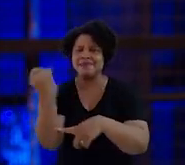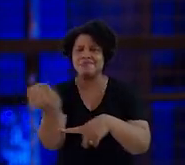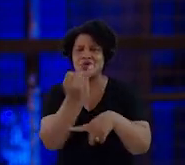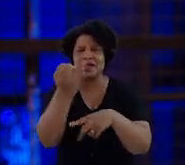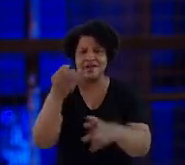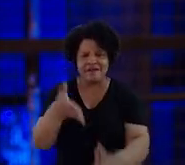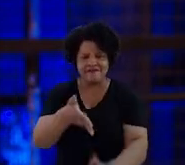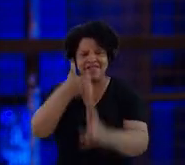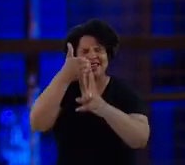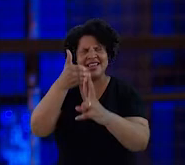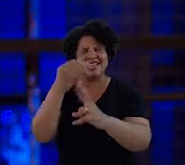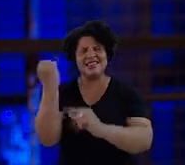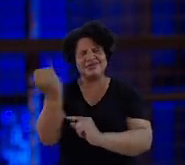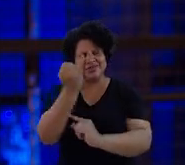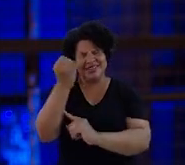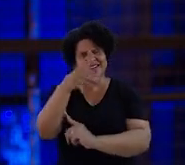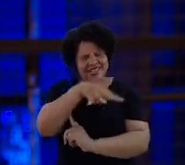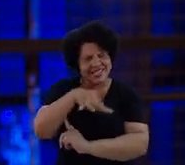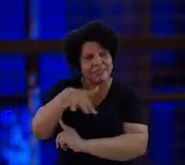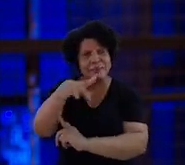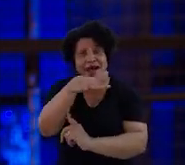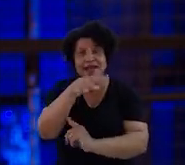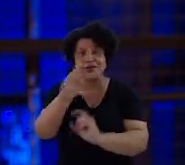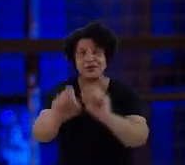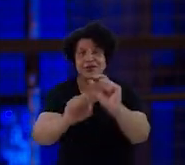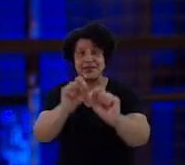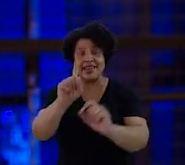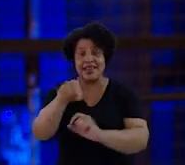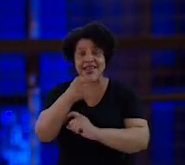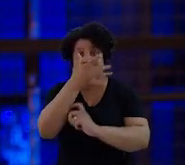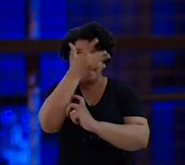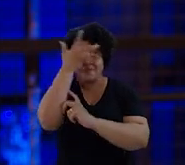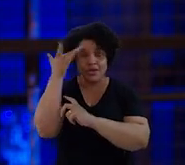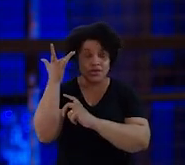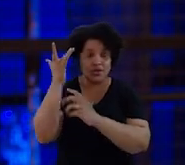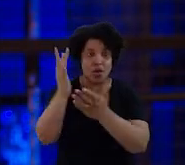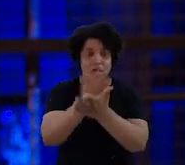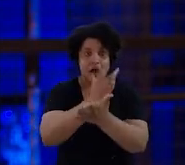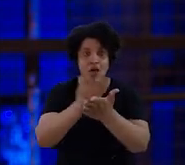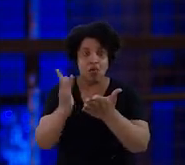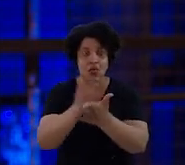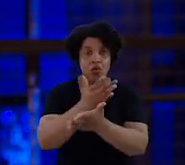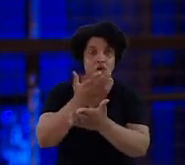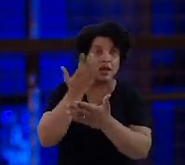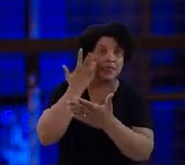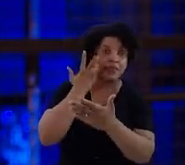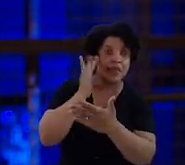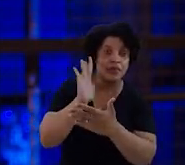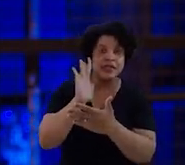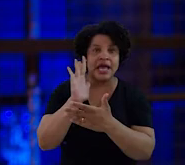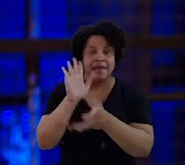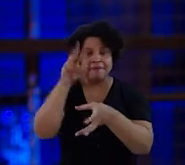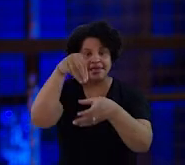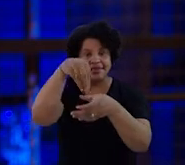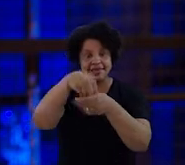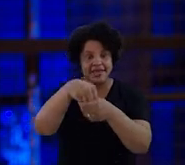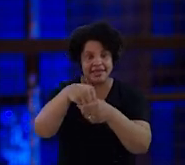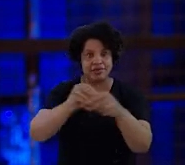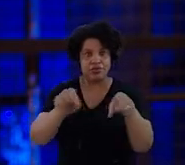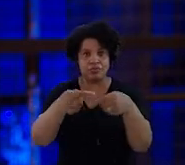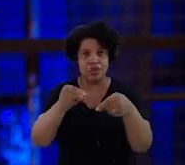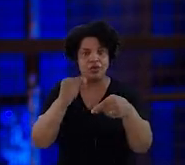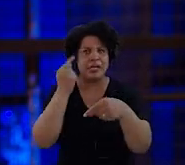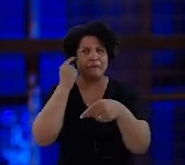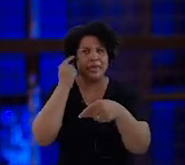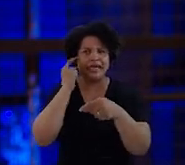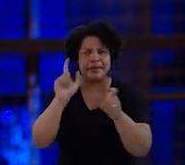espaço ali, por mais que para algumas pessoas de fora que não está dentro desse rolê de música possa ser